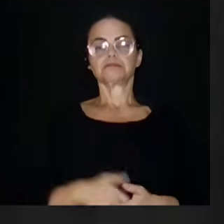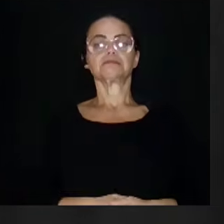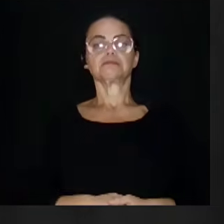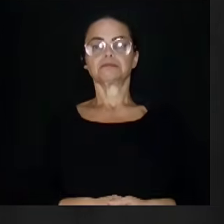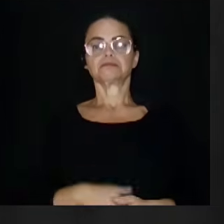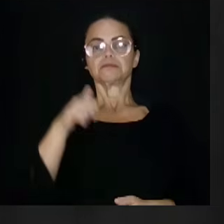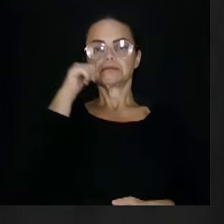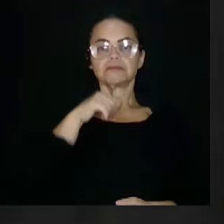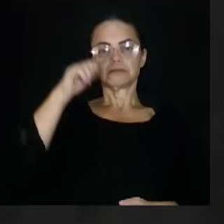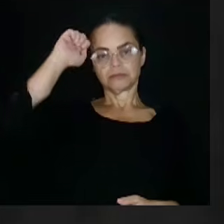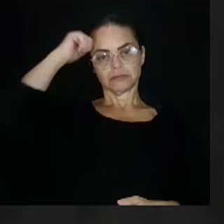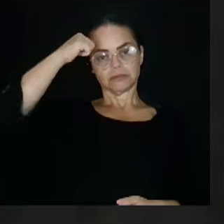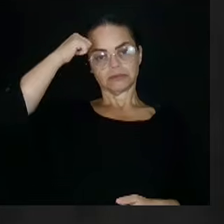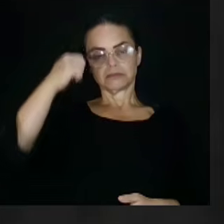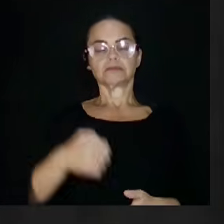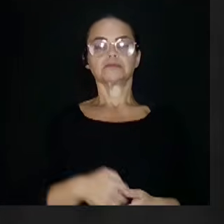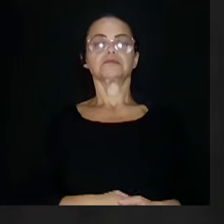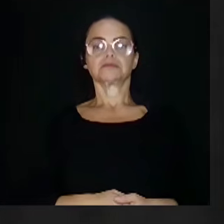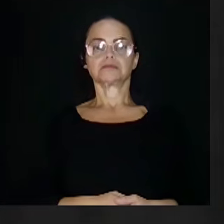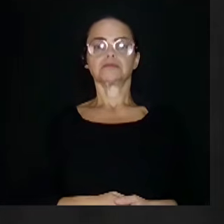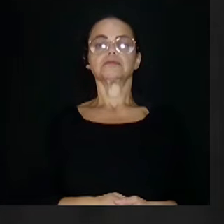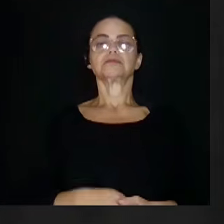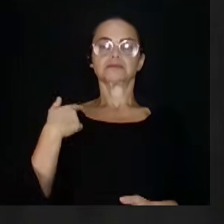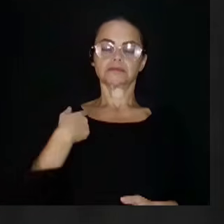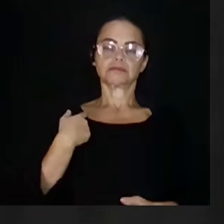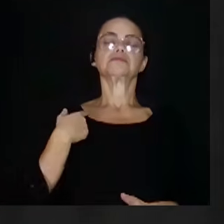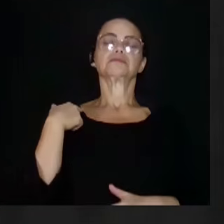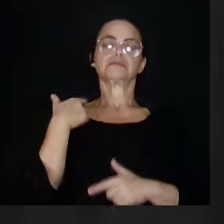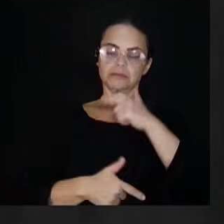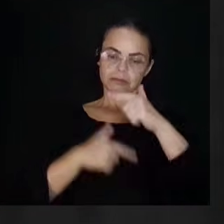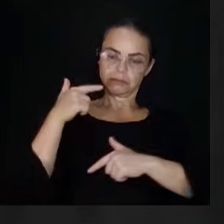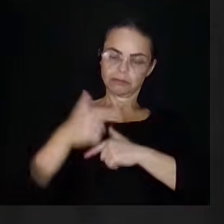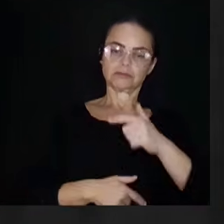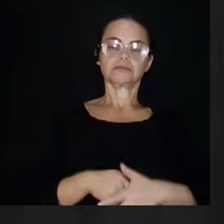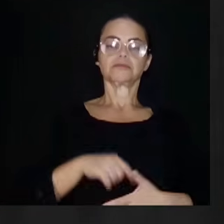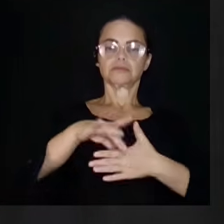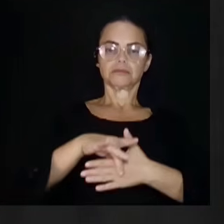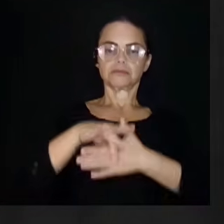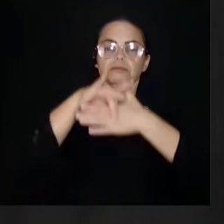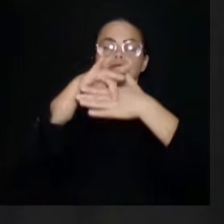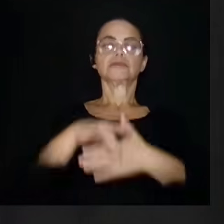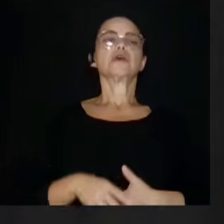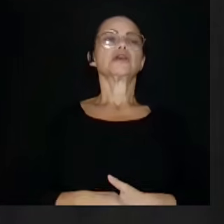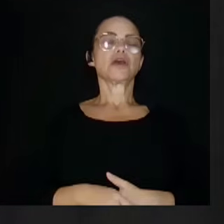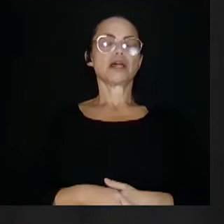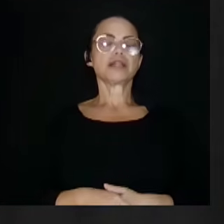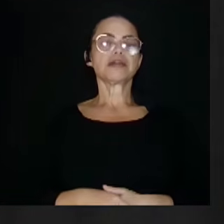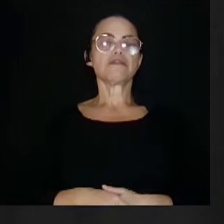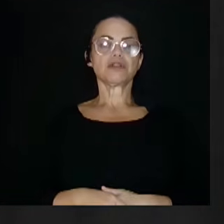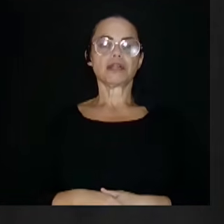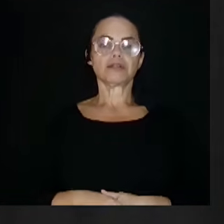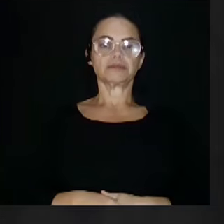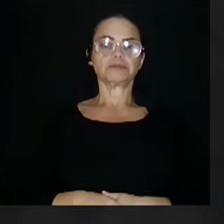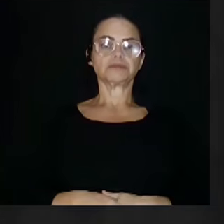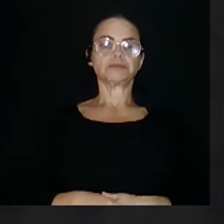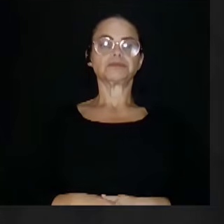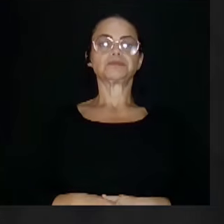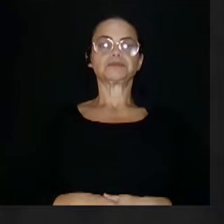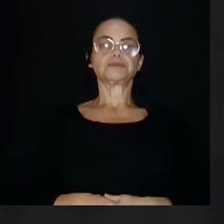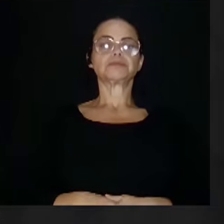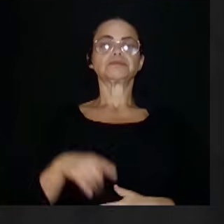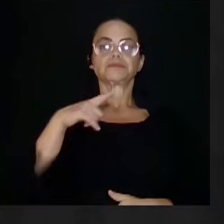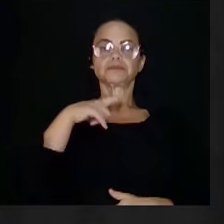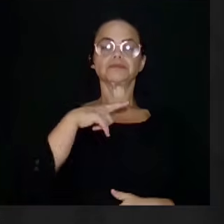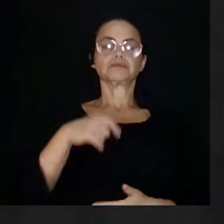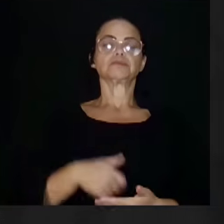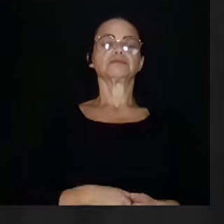mulher preta em movimento, né? Uma liderança. Eu tive o meu sonho, eu posso falar que eu tive muitas pausas na minha